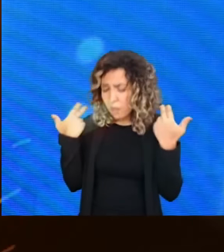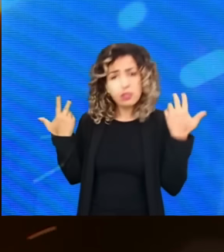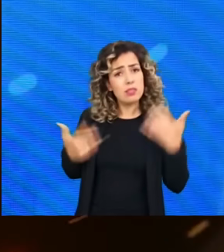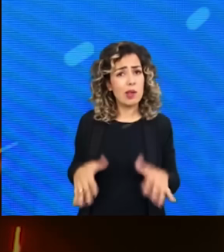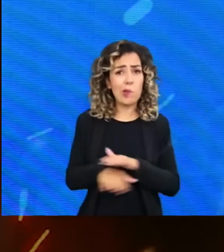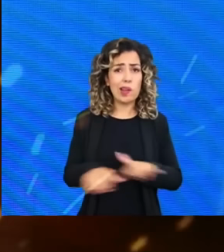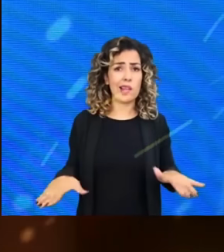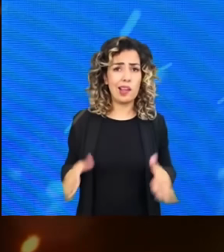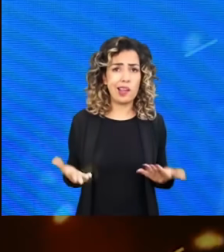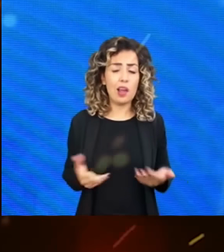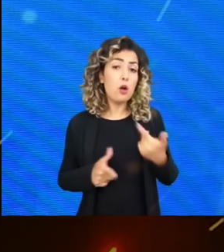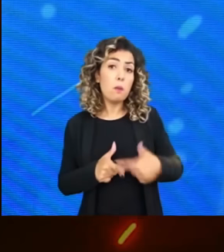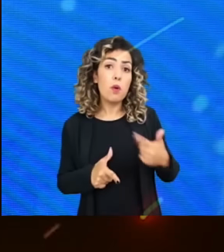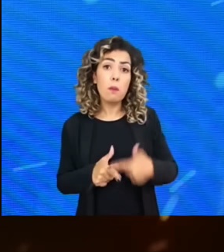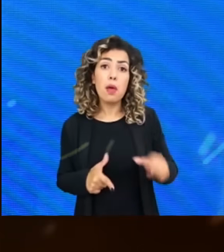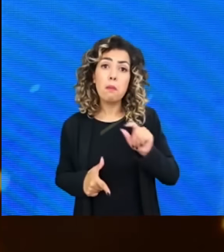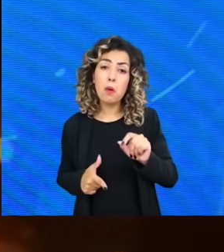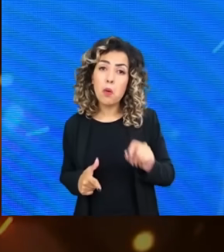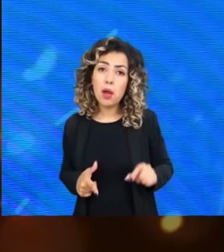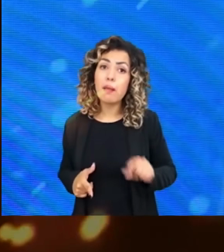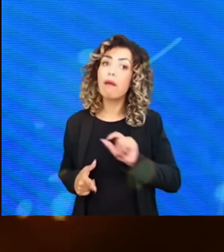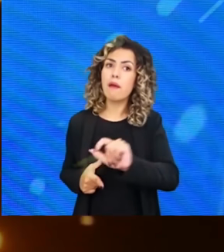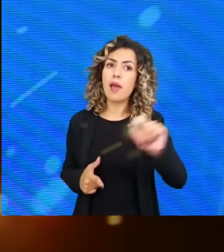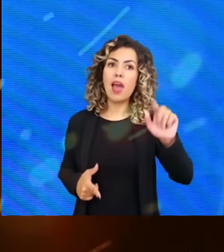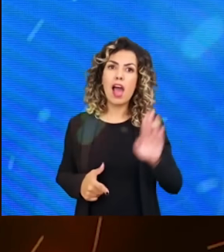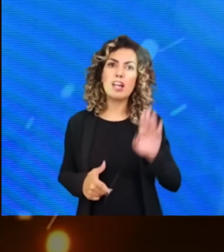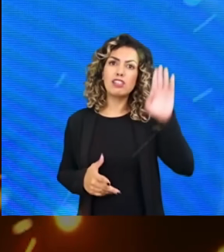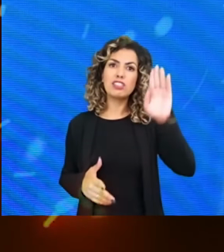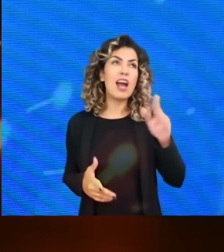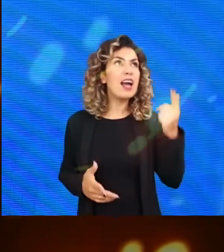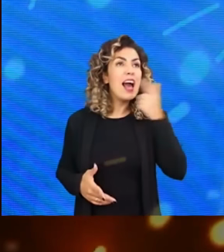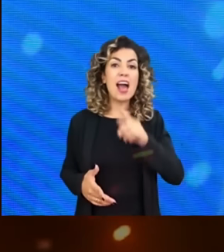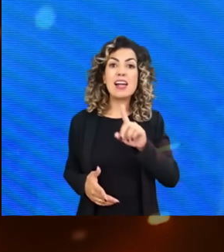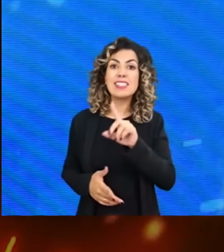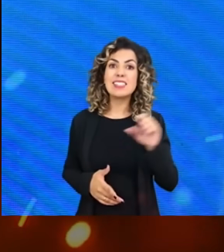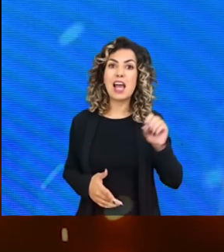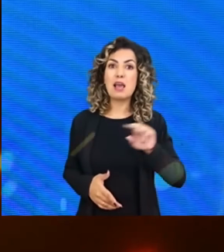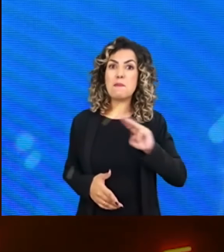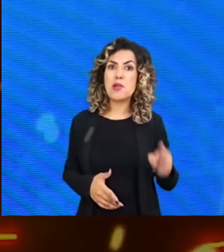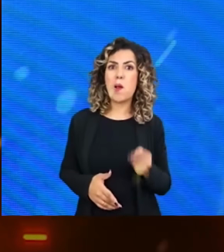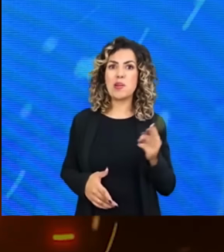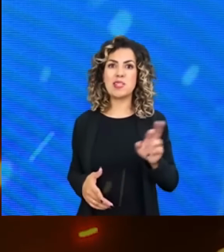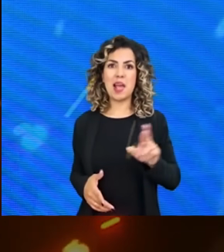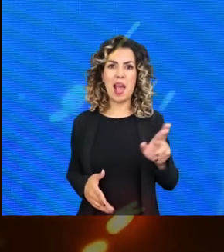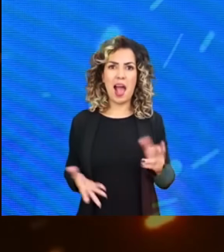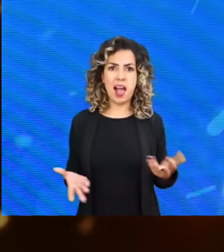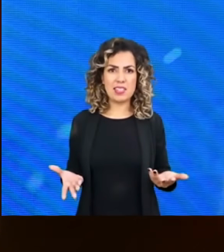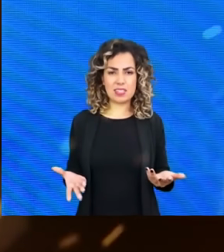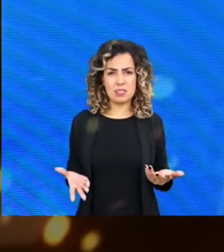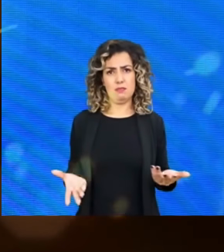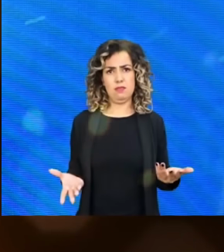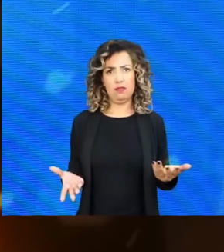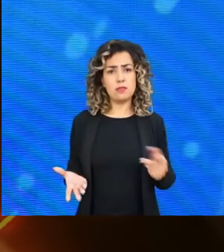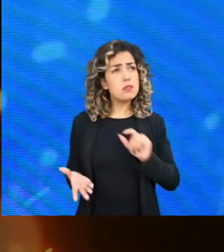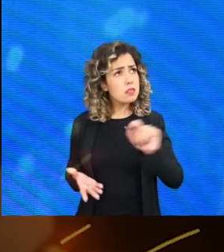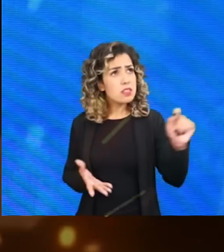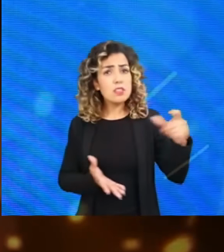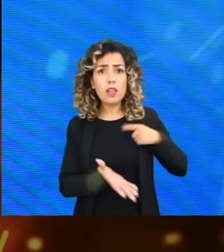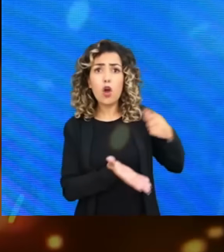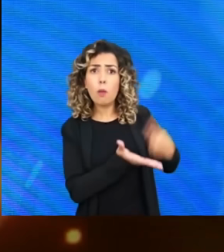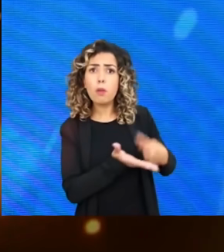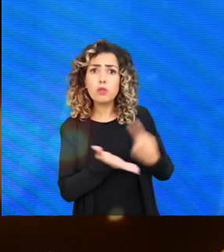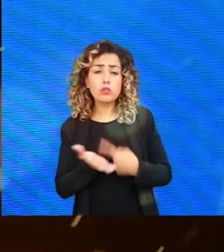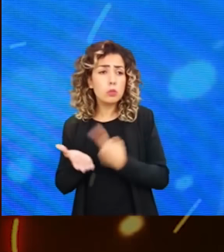candidatos estão aqui ganhando R 100 milhões de reais a força de vocês eles têm compromissos que não vai sobrar dinheiro ano que